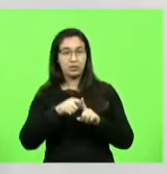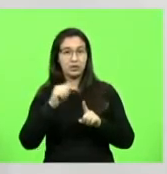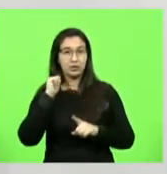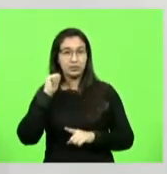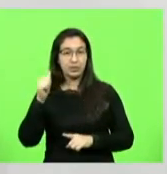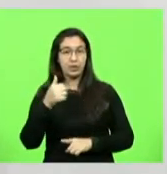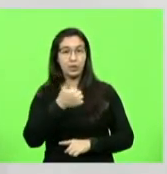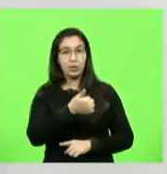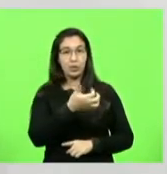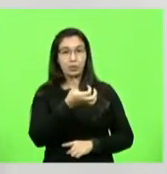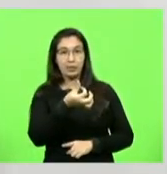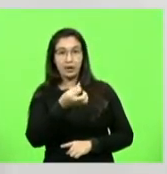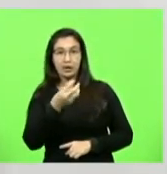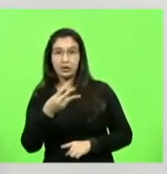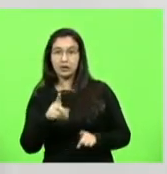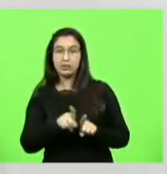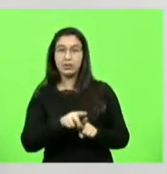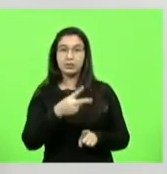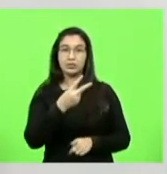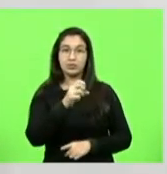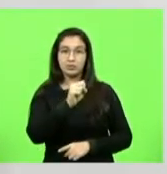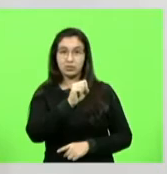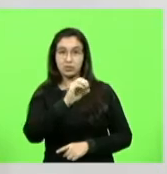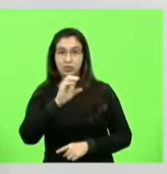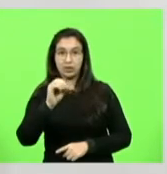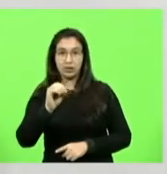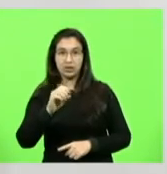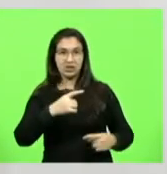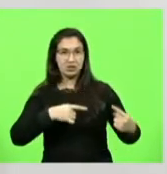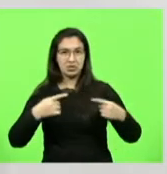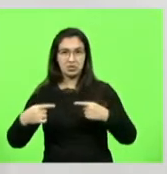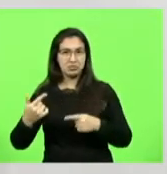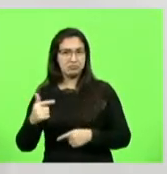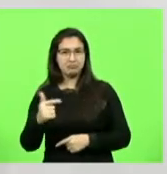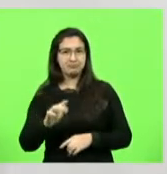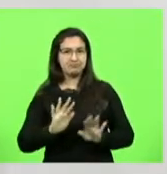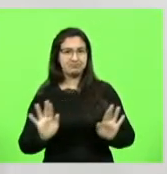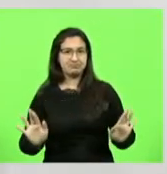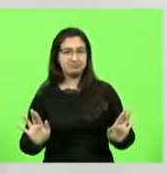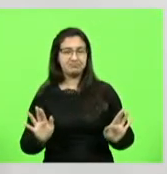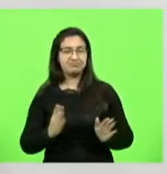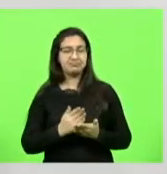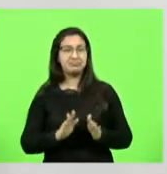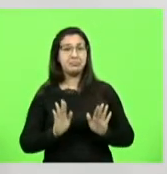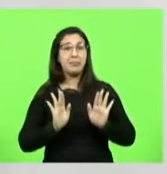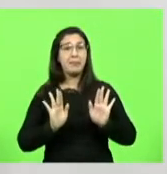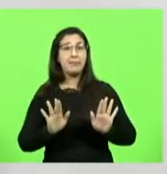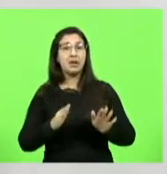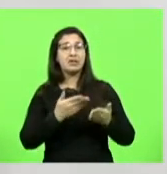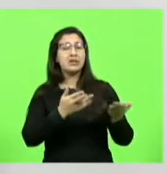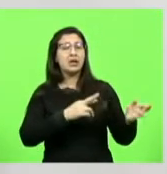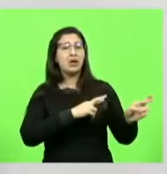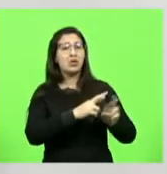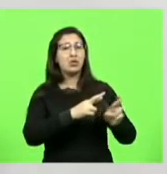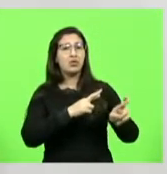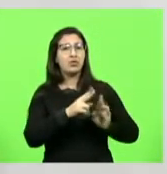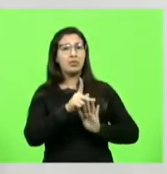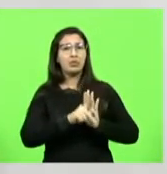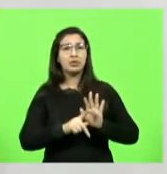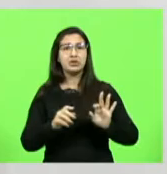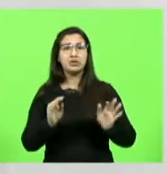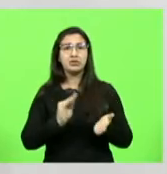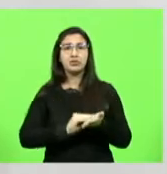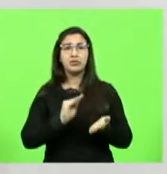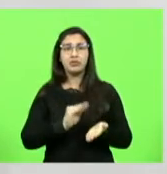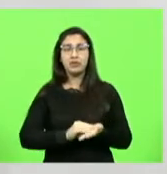280. Ninguém mais discute isso. Mas como ficam as rodovias sem projeto? Antônio Raio,